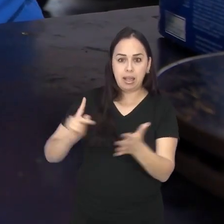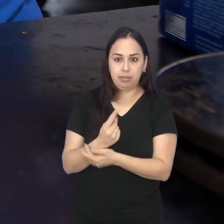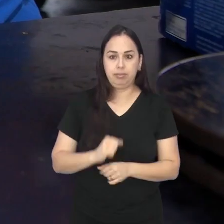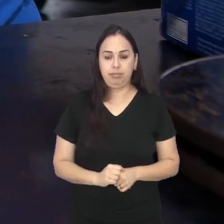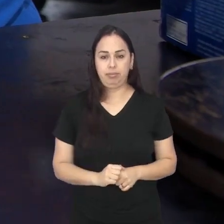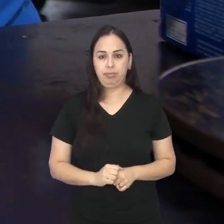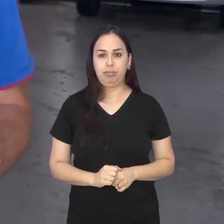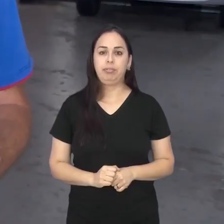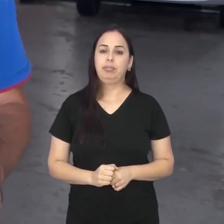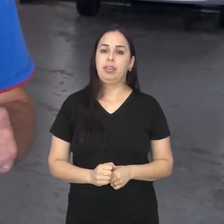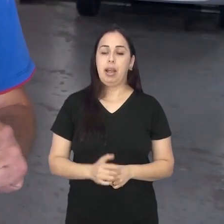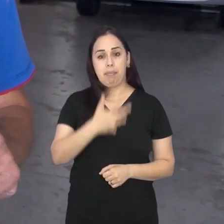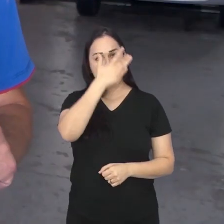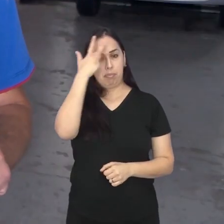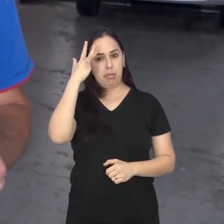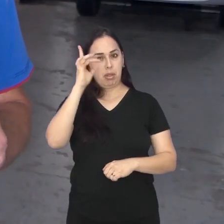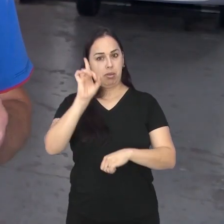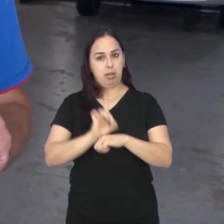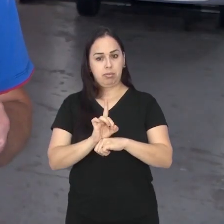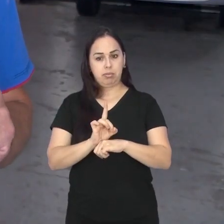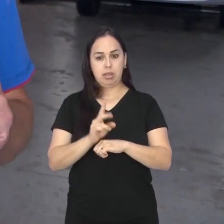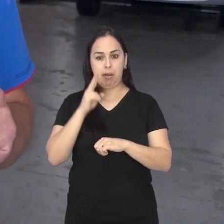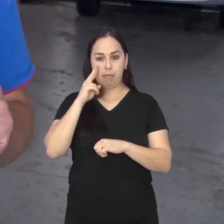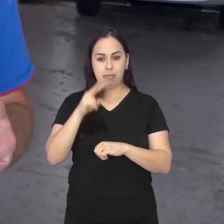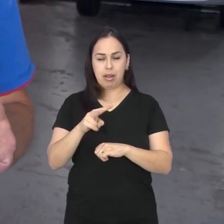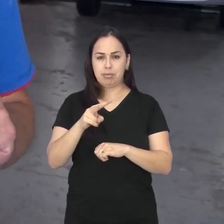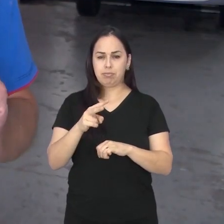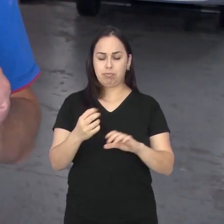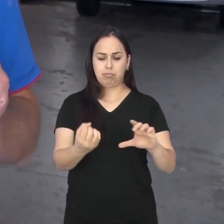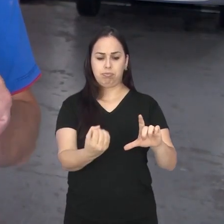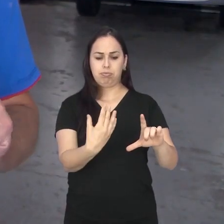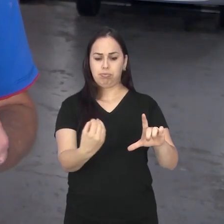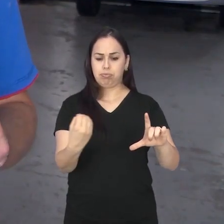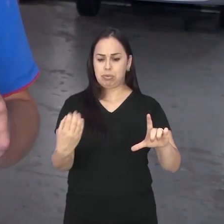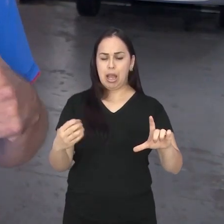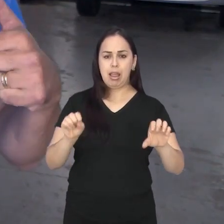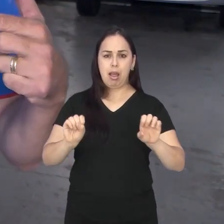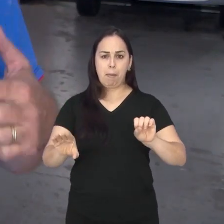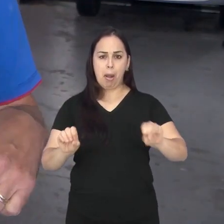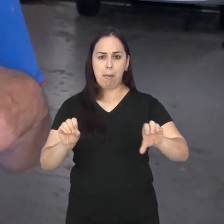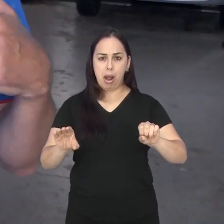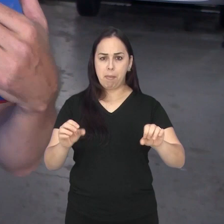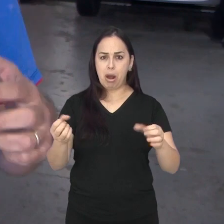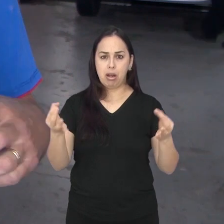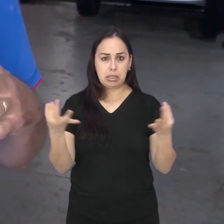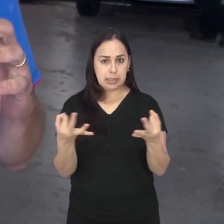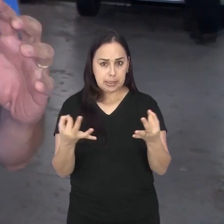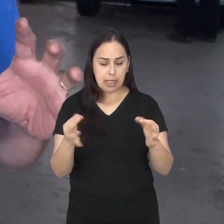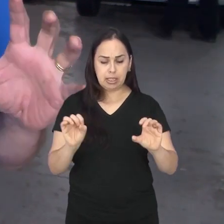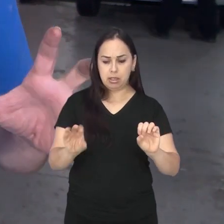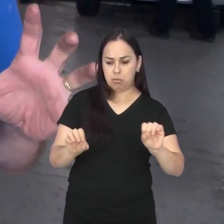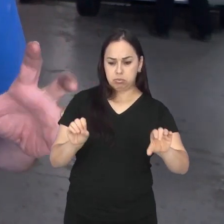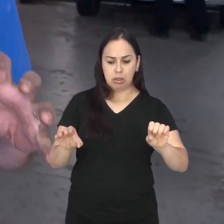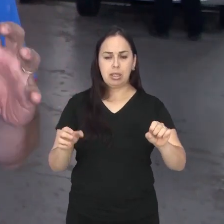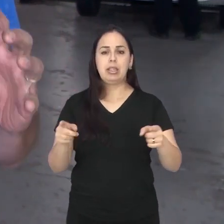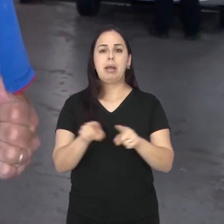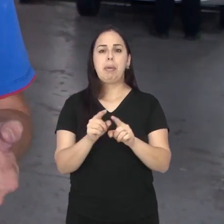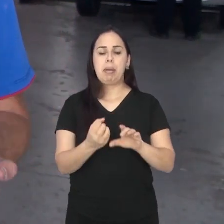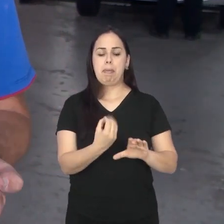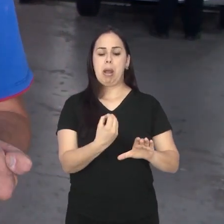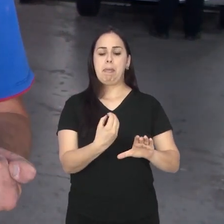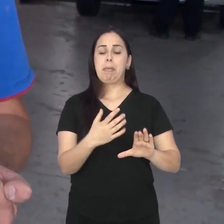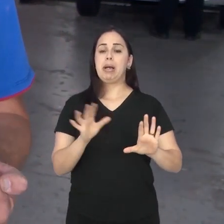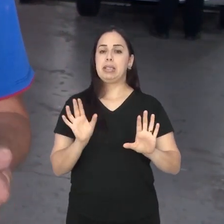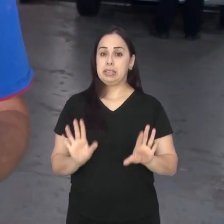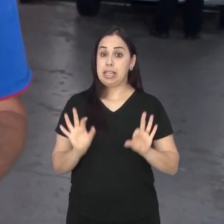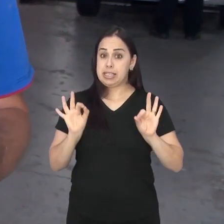algo errado. O dono do carro checar itens de segurança na própria casa, se todos os faróis, lanternas, todas as luzes de sinalização